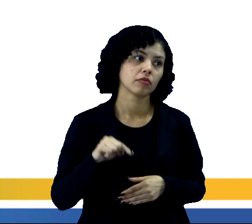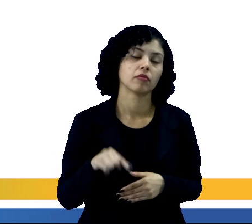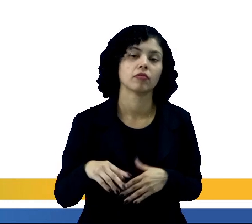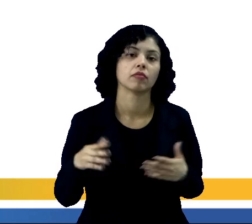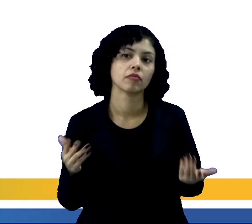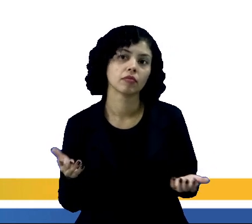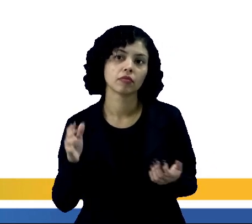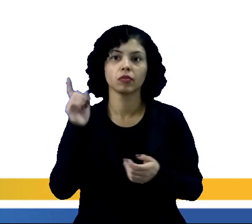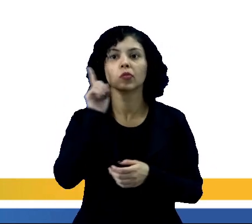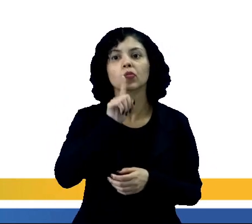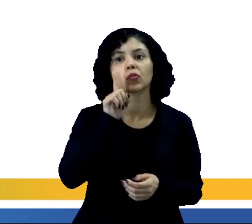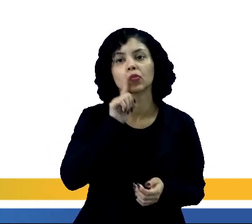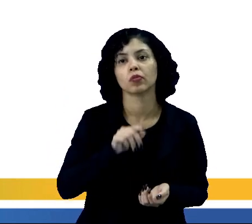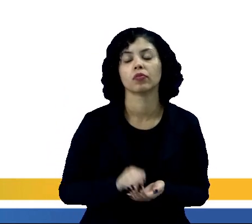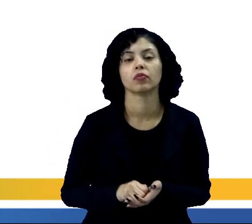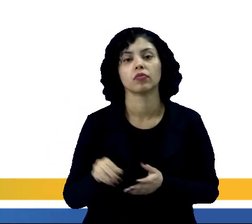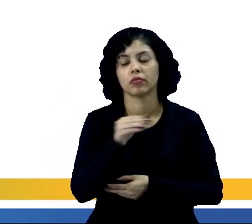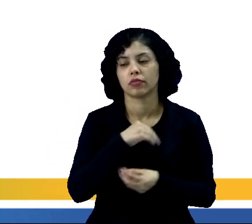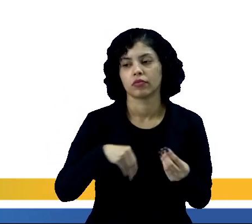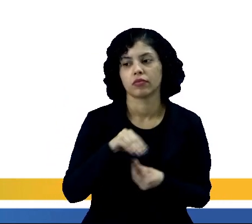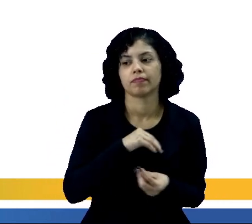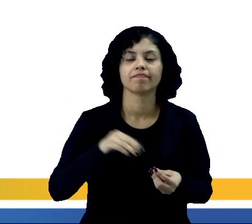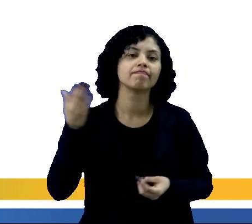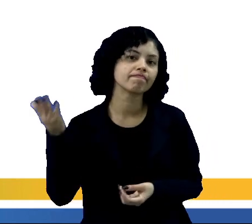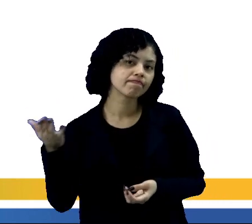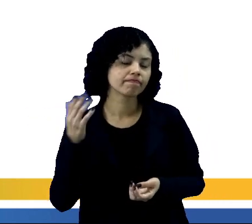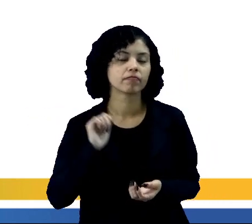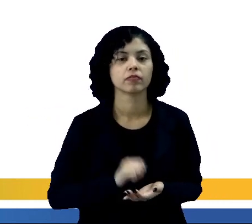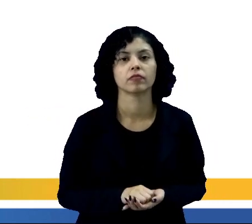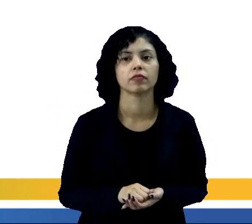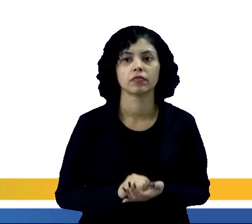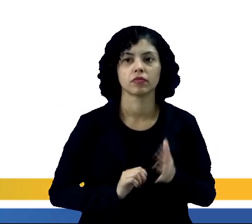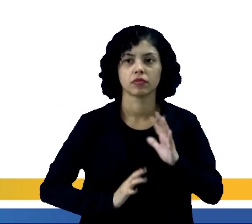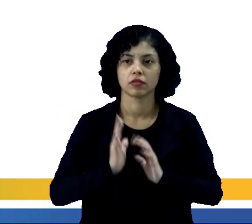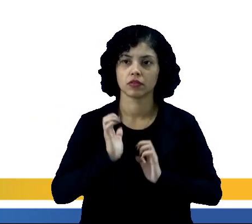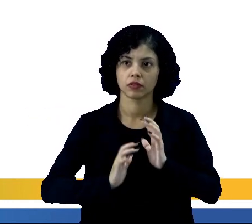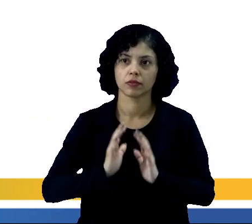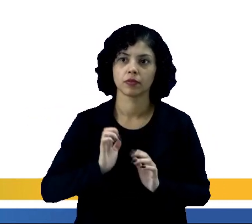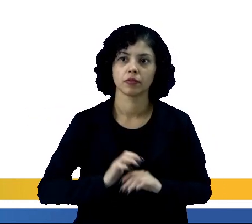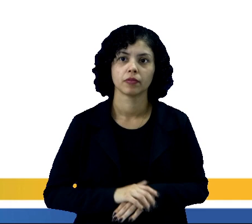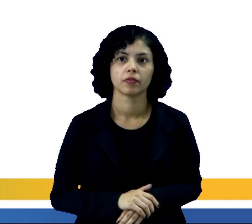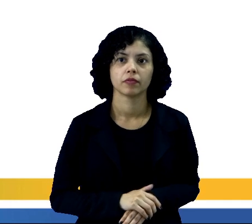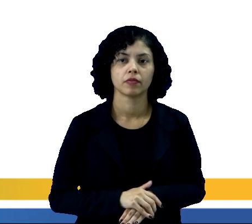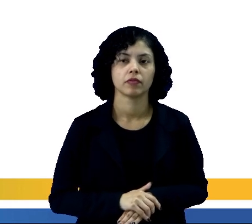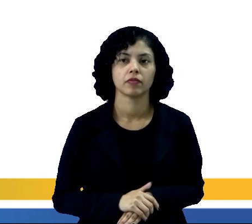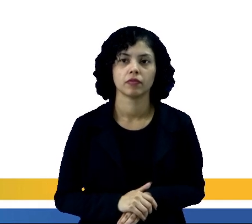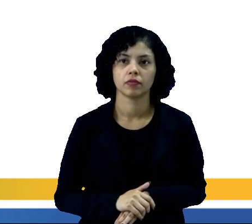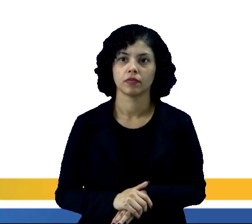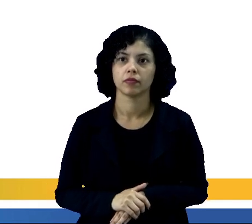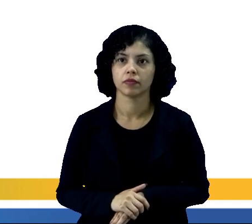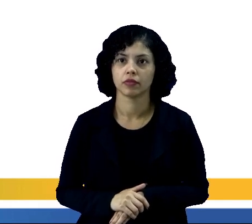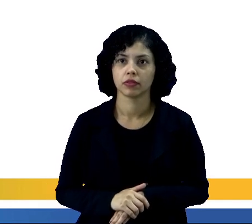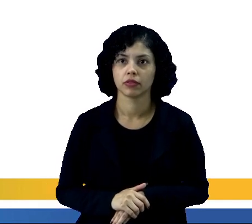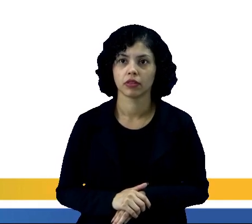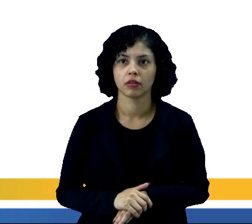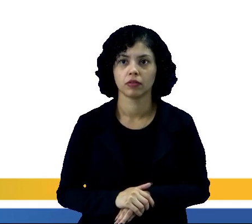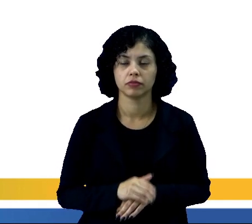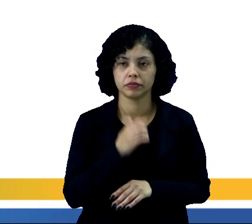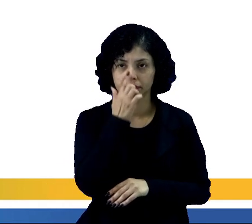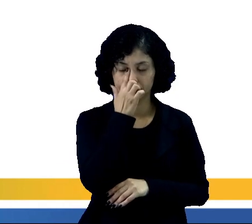aqui os Estados Unidos se envolvem de uma vez aí no conflito, né, com grande poderio militar,